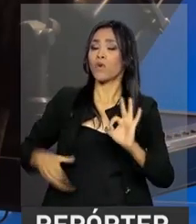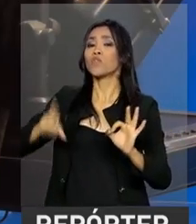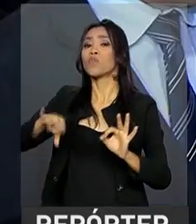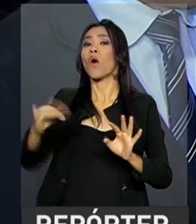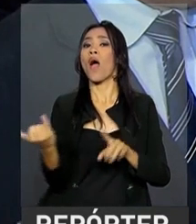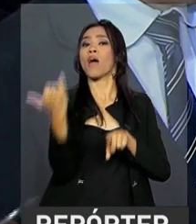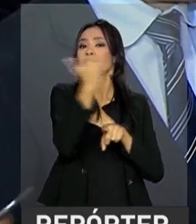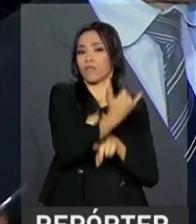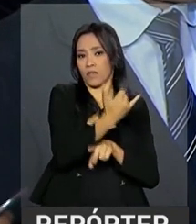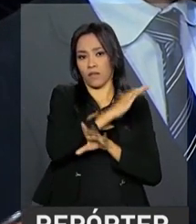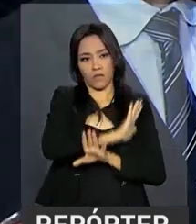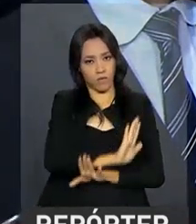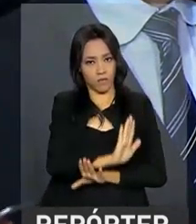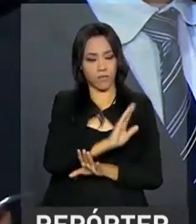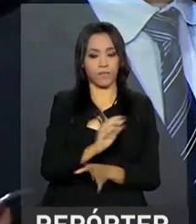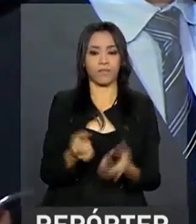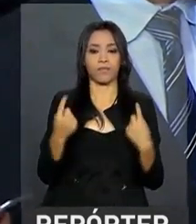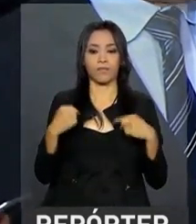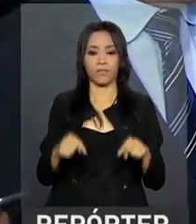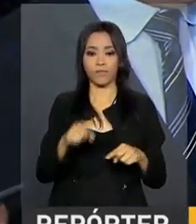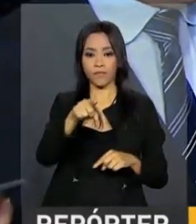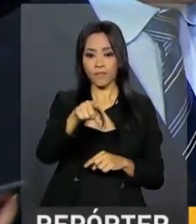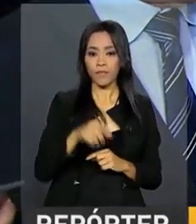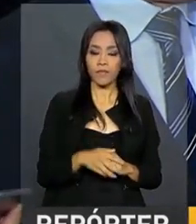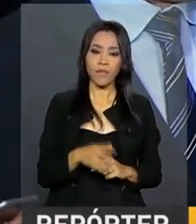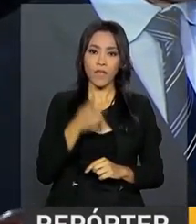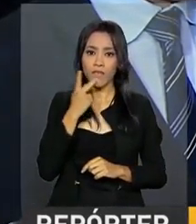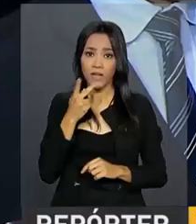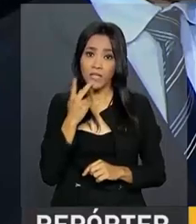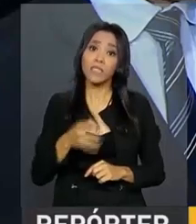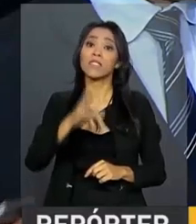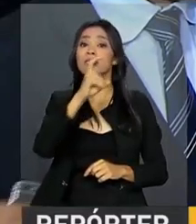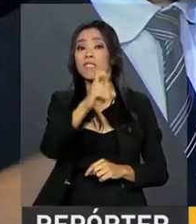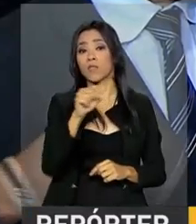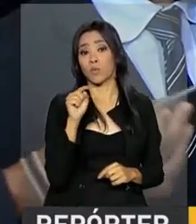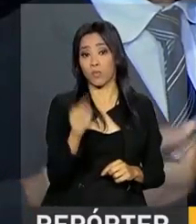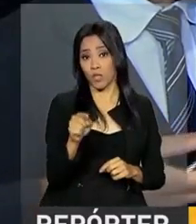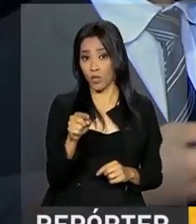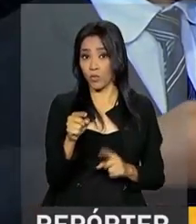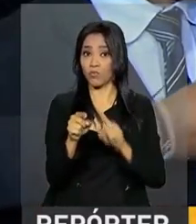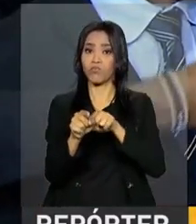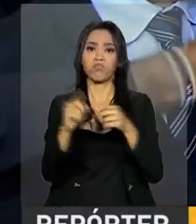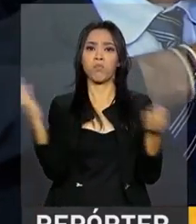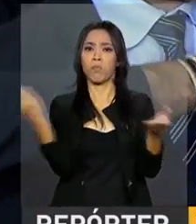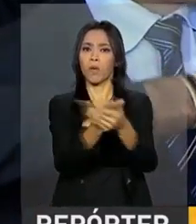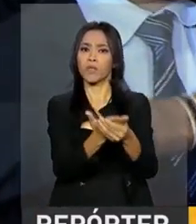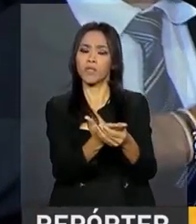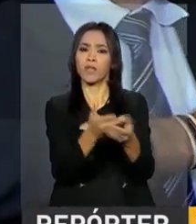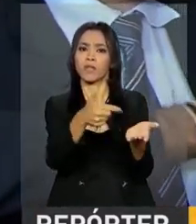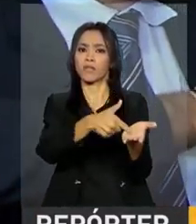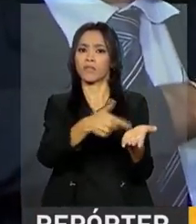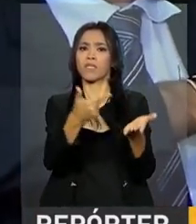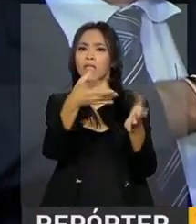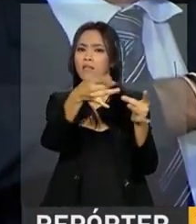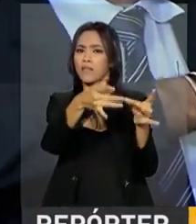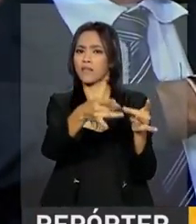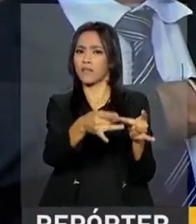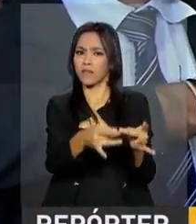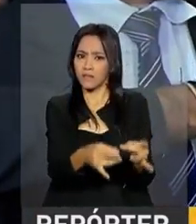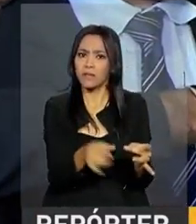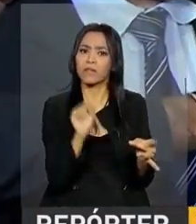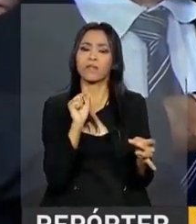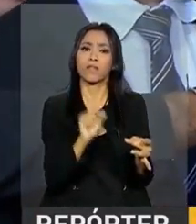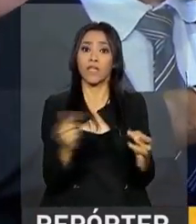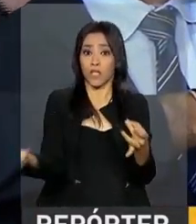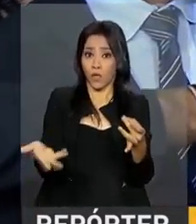mudança são aproximadamente 5000 processos hoje que estão especificados naquilo que hoje